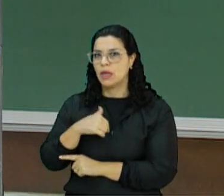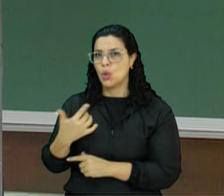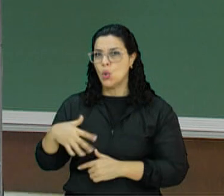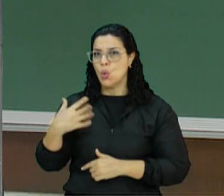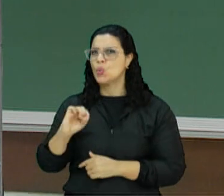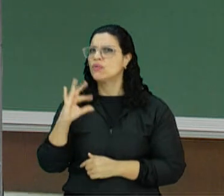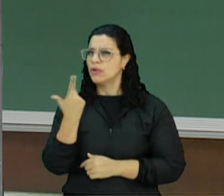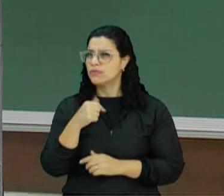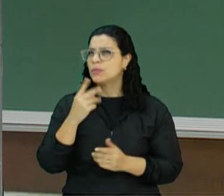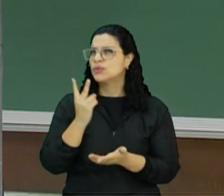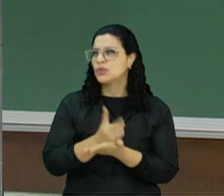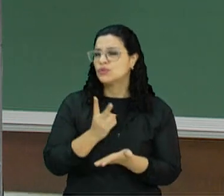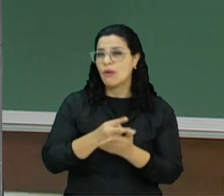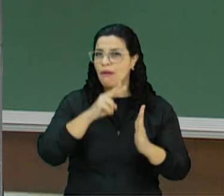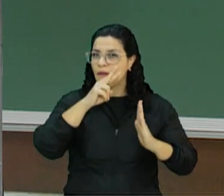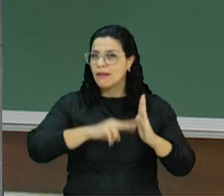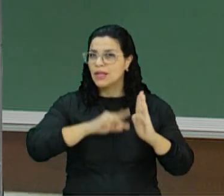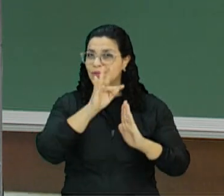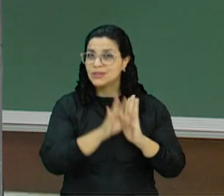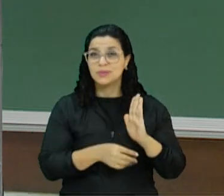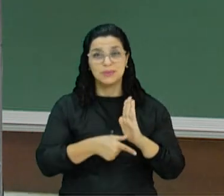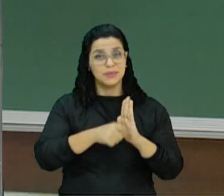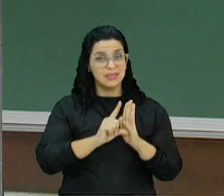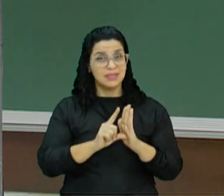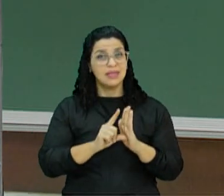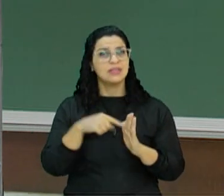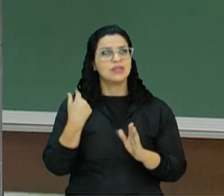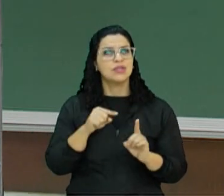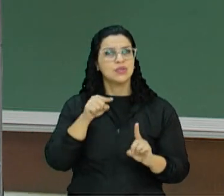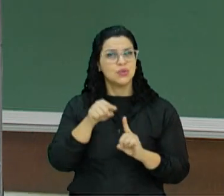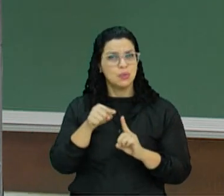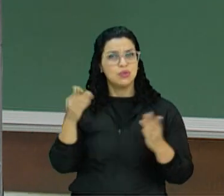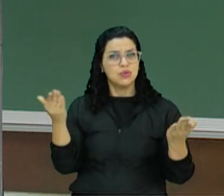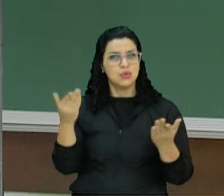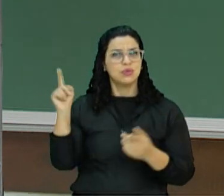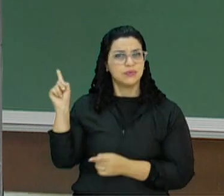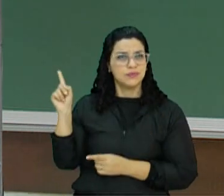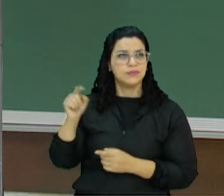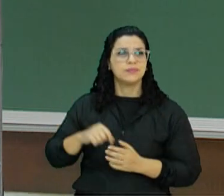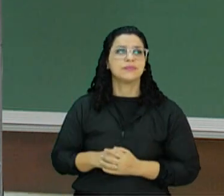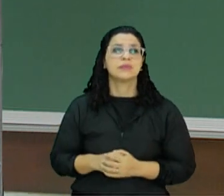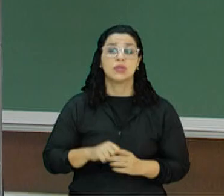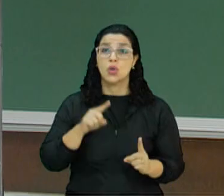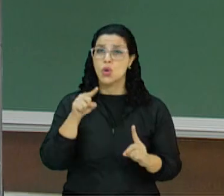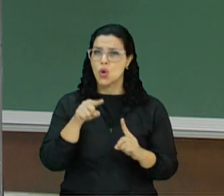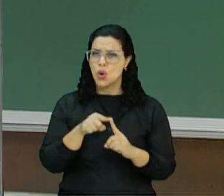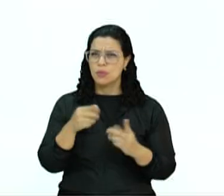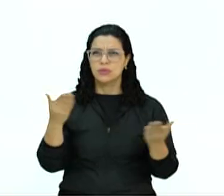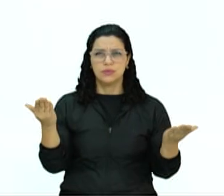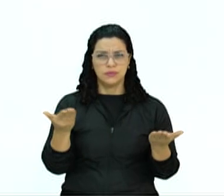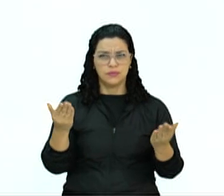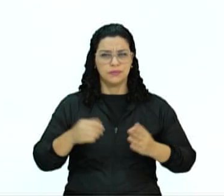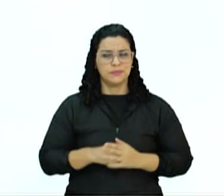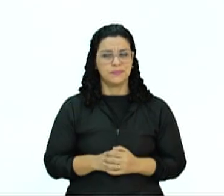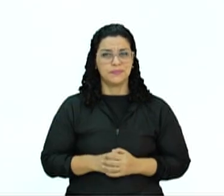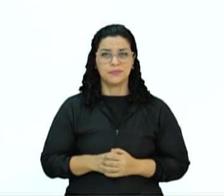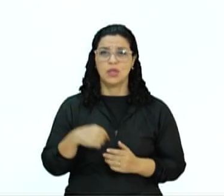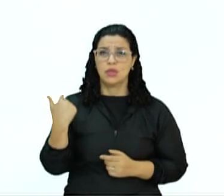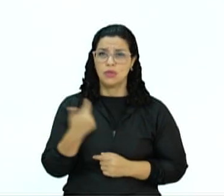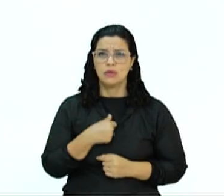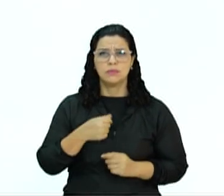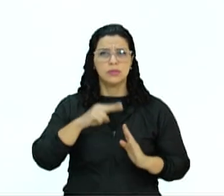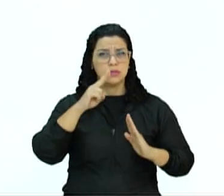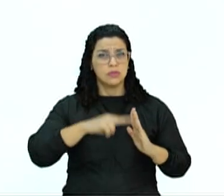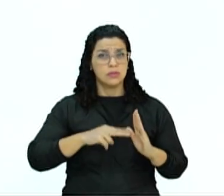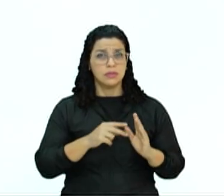Vamos continuar esse conto hoje? Porém, antes, sabendo os objetivos que iremos trabalhar. Quais são eles, então? Hoje nós vamos